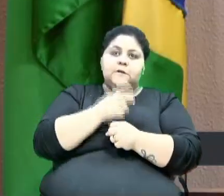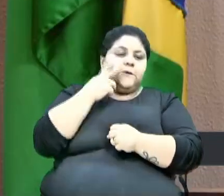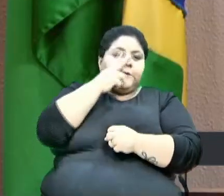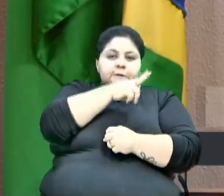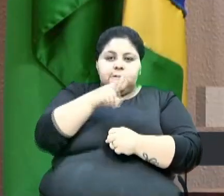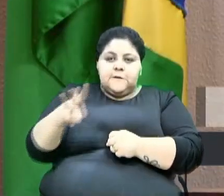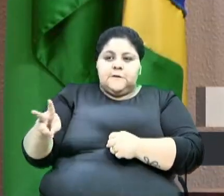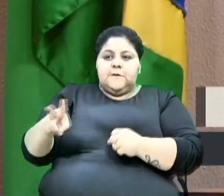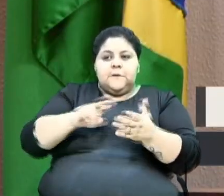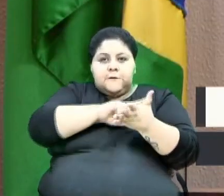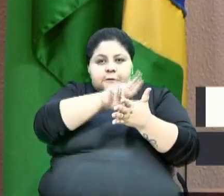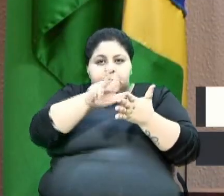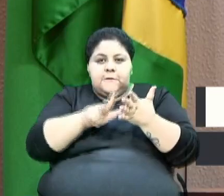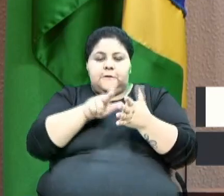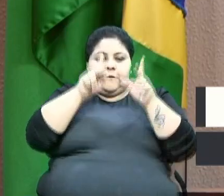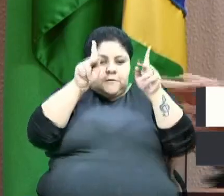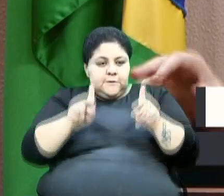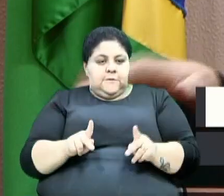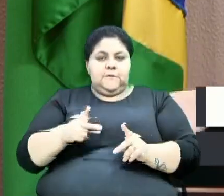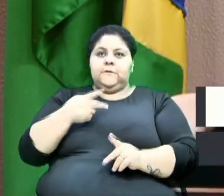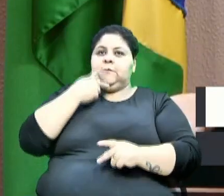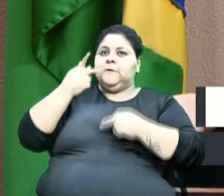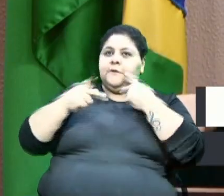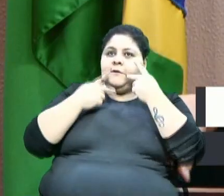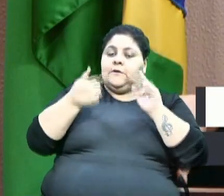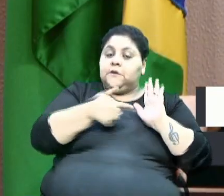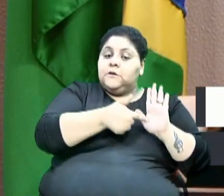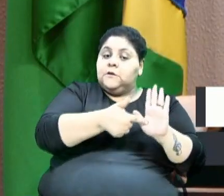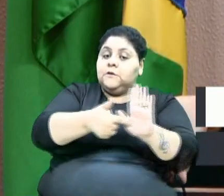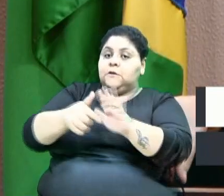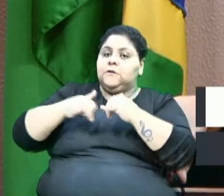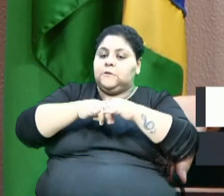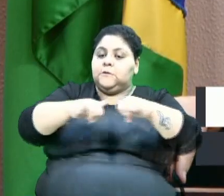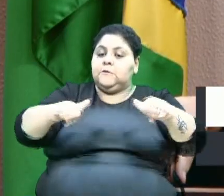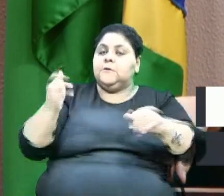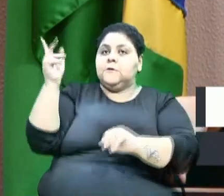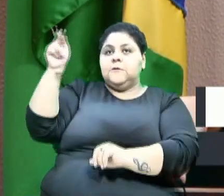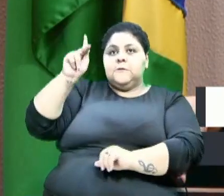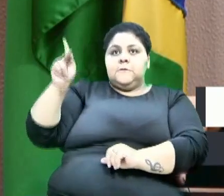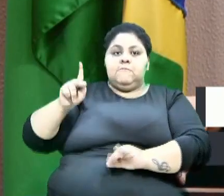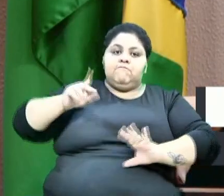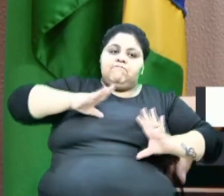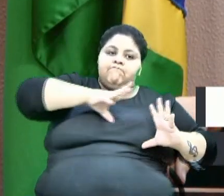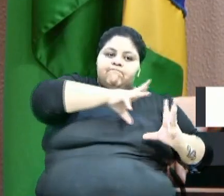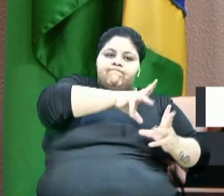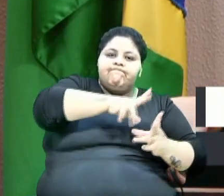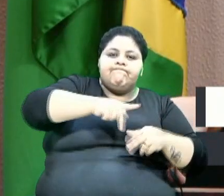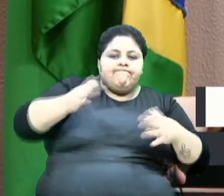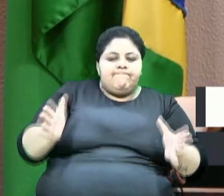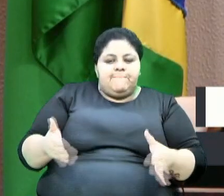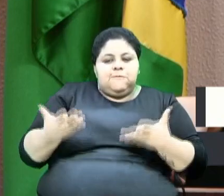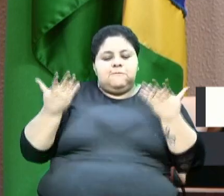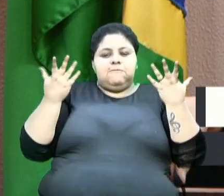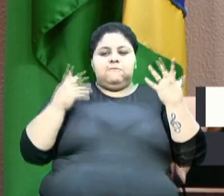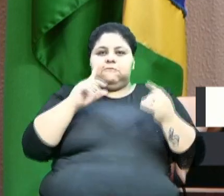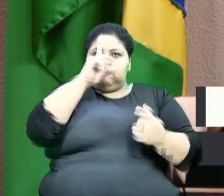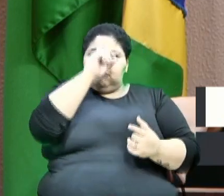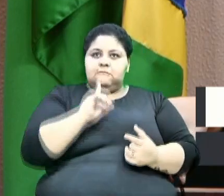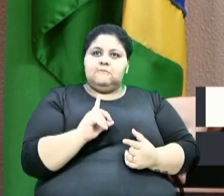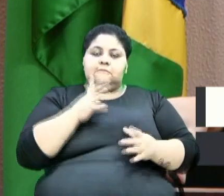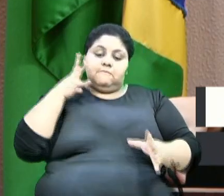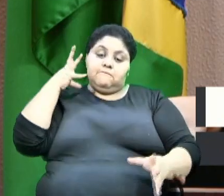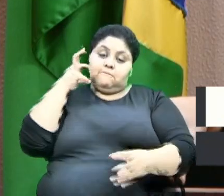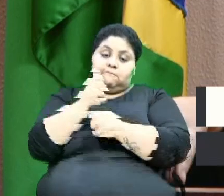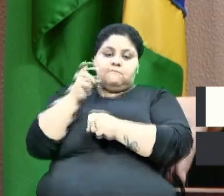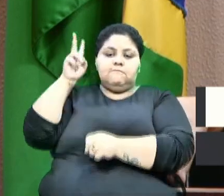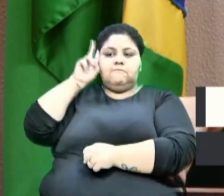como ativistas. Divulgamos notícias do Brasil e do mundo, incentivando os direitos dos animais e histórias inspiradoras